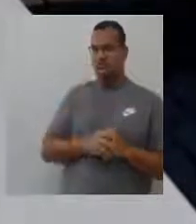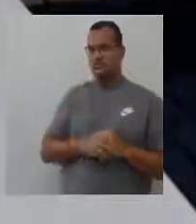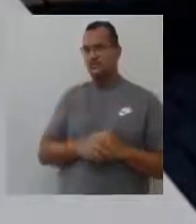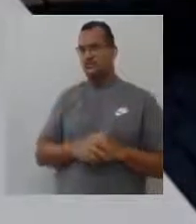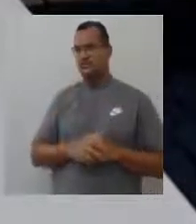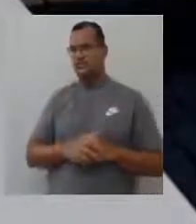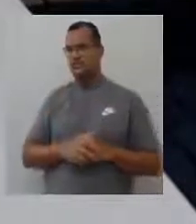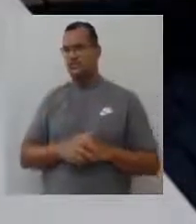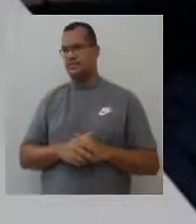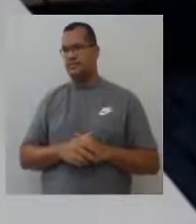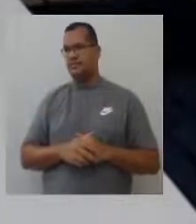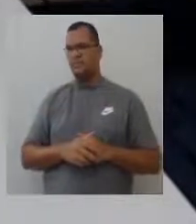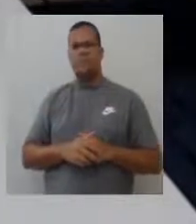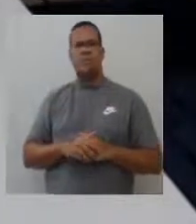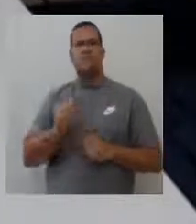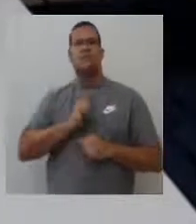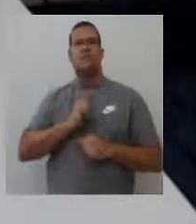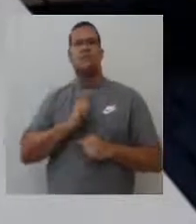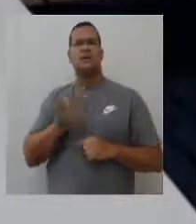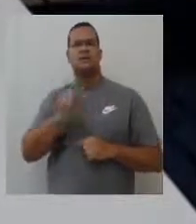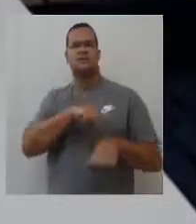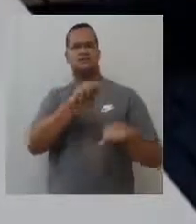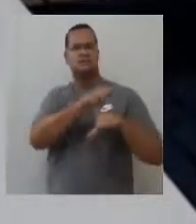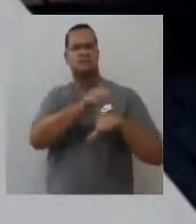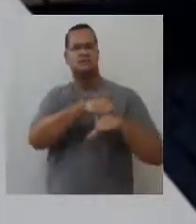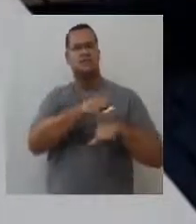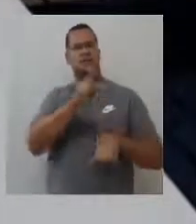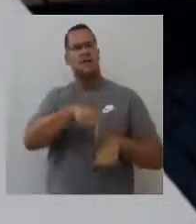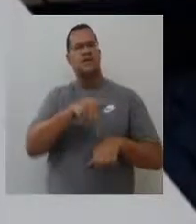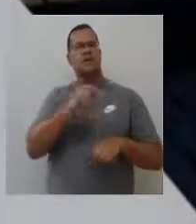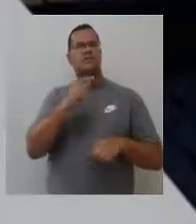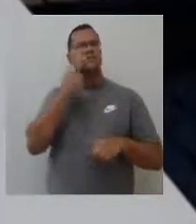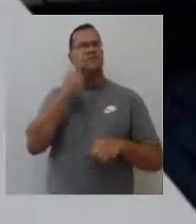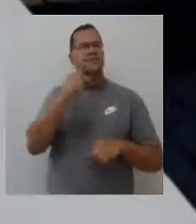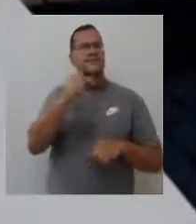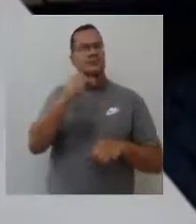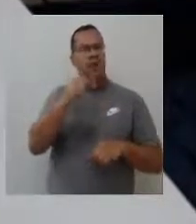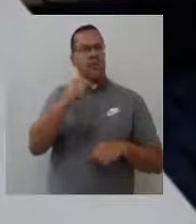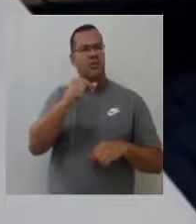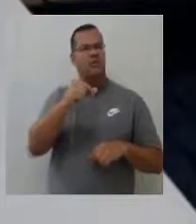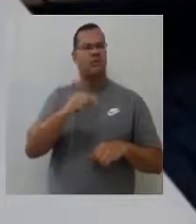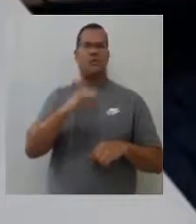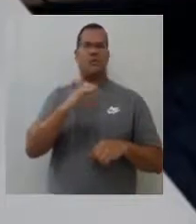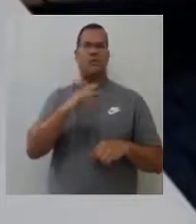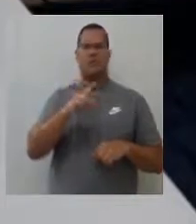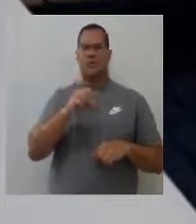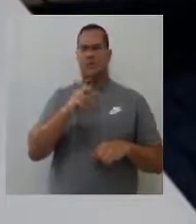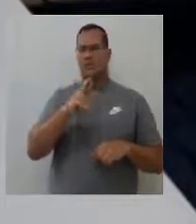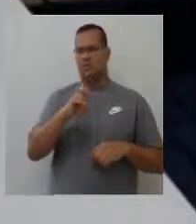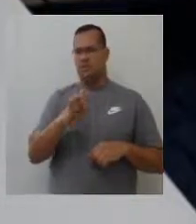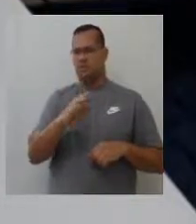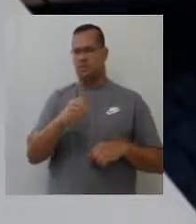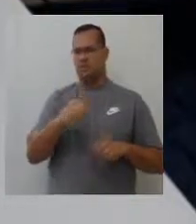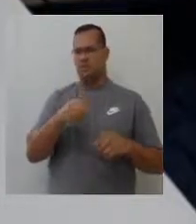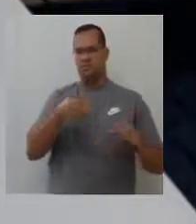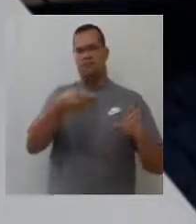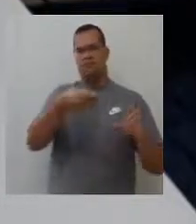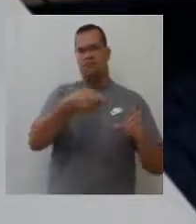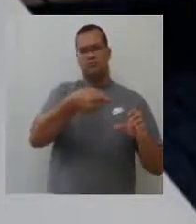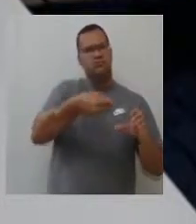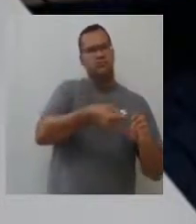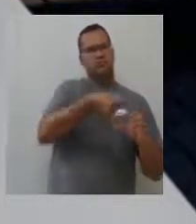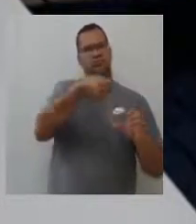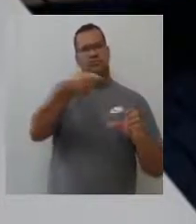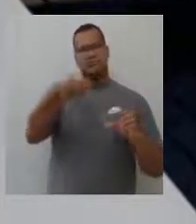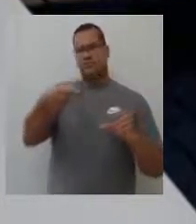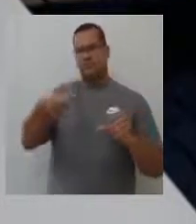pessoal. Aqui nós temos sal de cozinha, cloreto de sódio, tá? Vamos pegar a espátula e colocar o